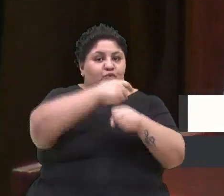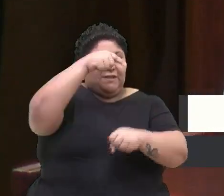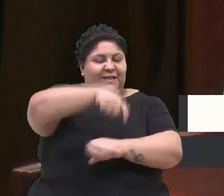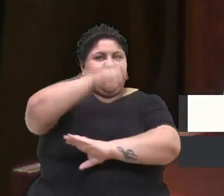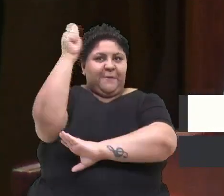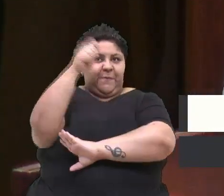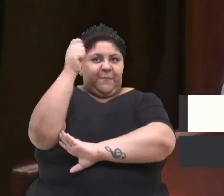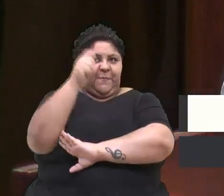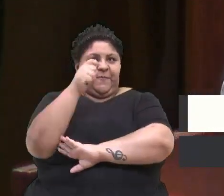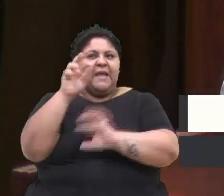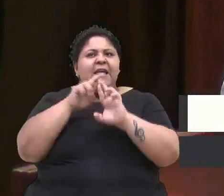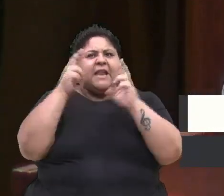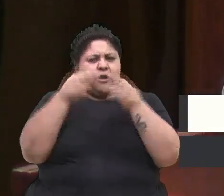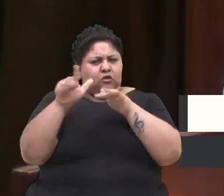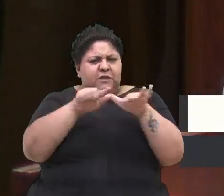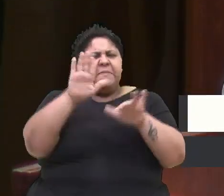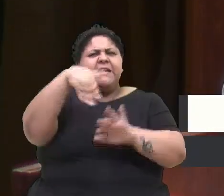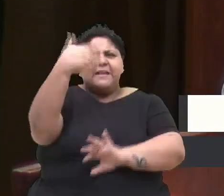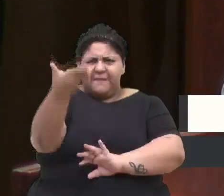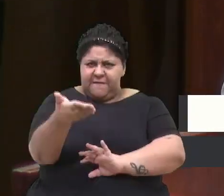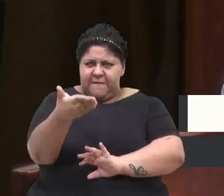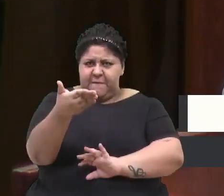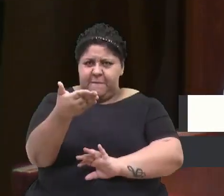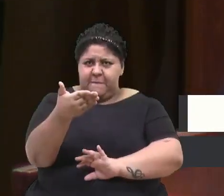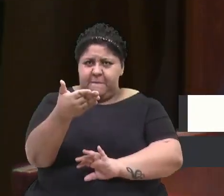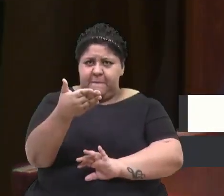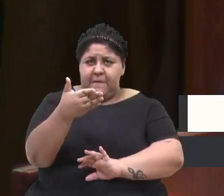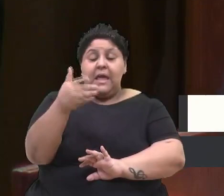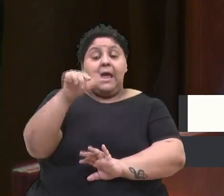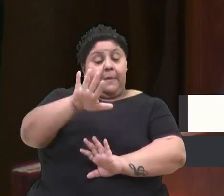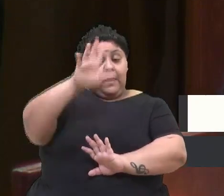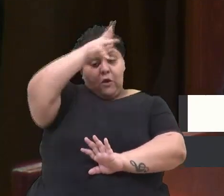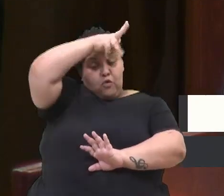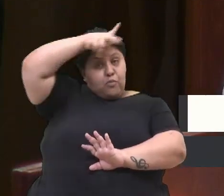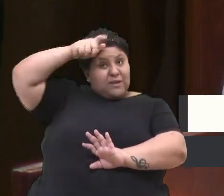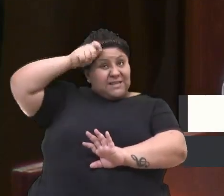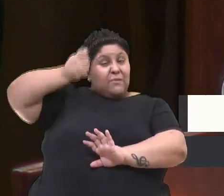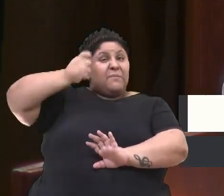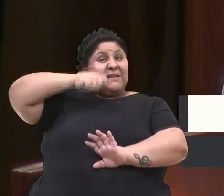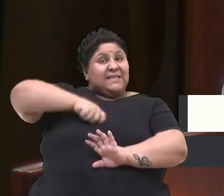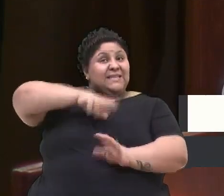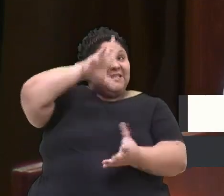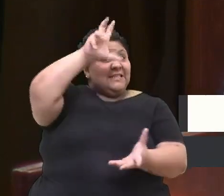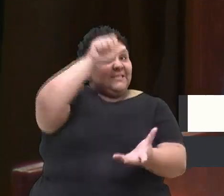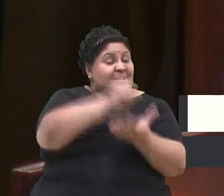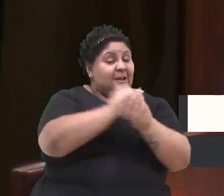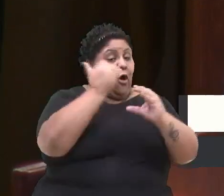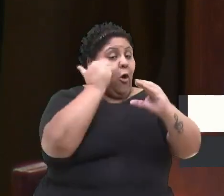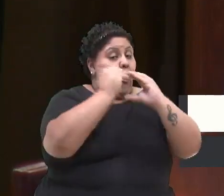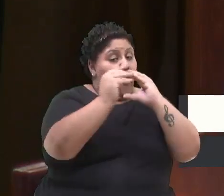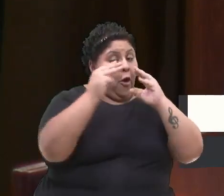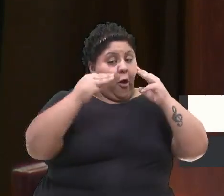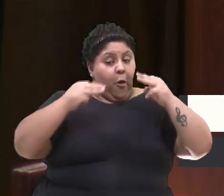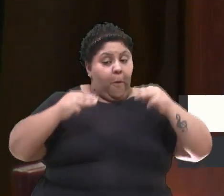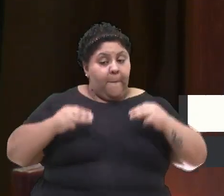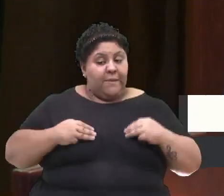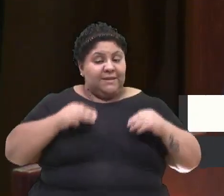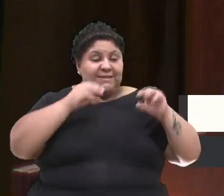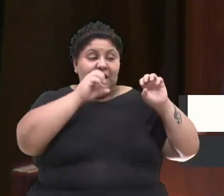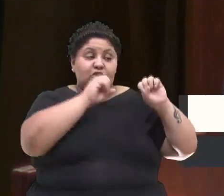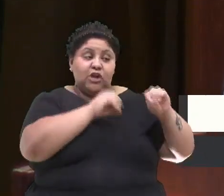semana que vem. A única coisa que o município precisa fazer é inscrever isso ao Ministério da Educação, num projeto